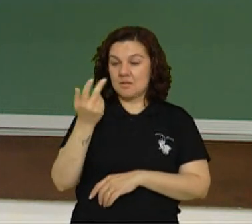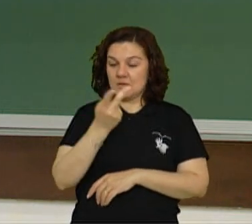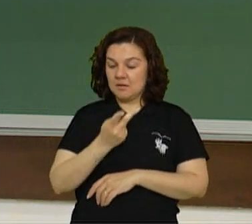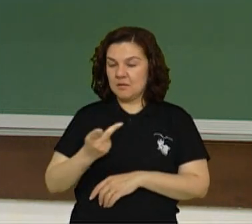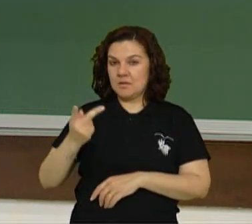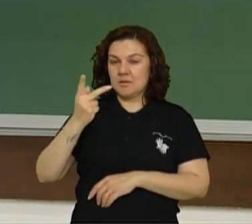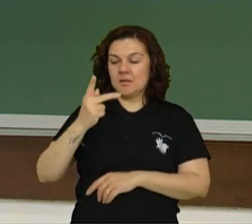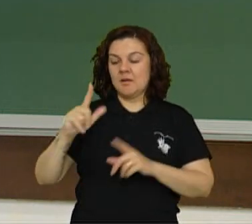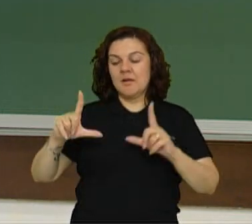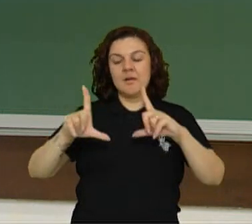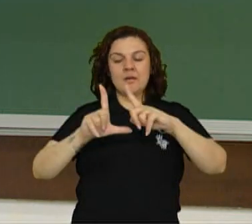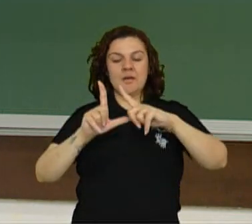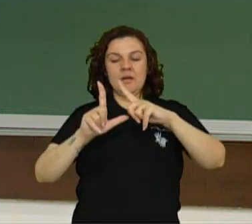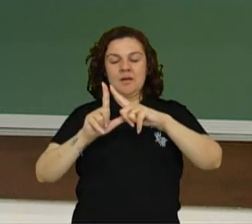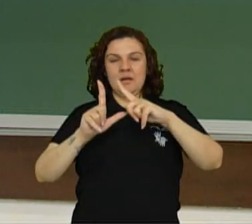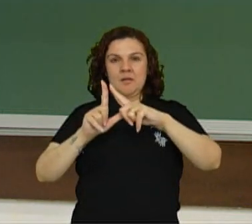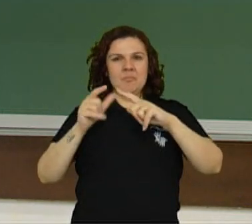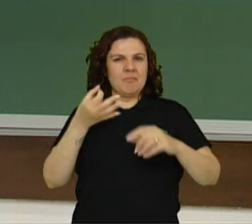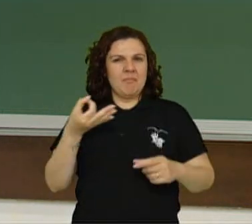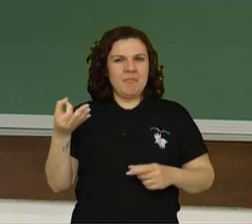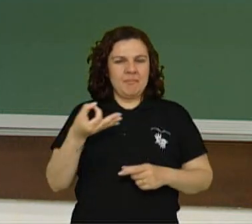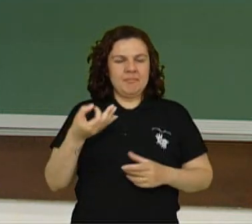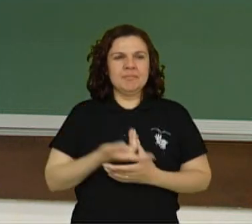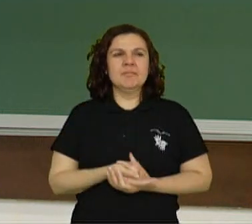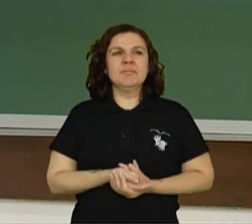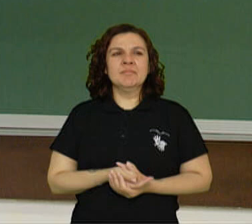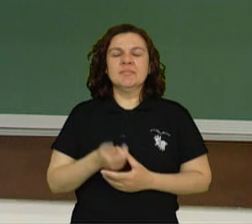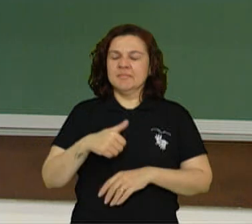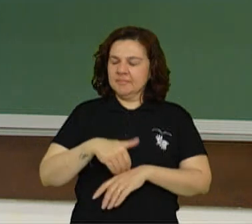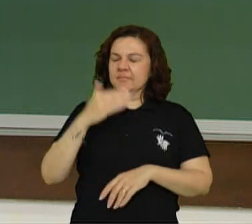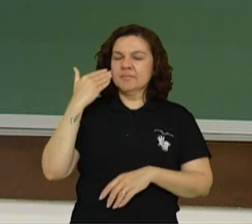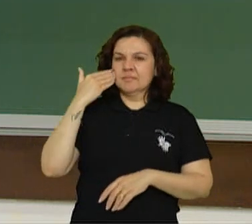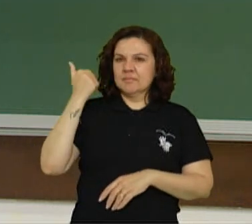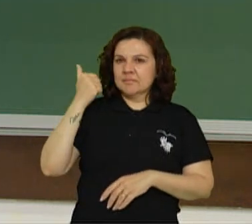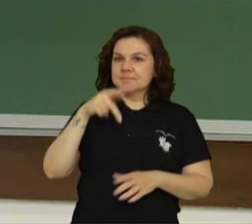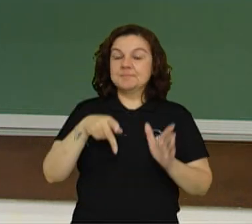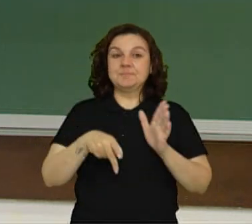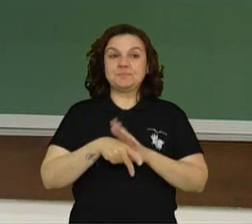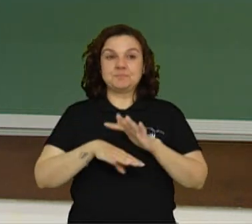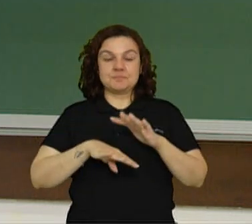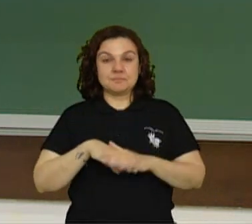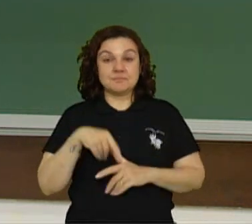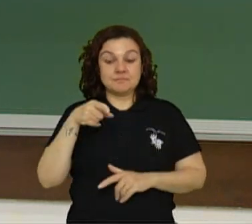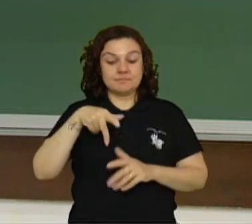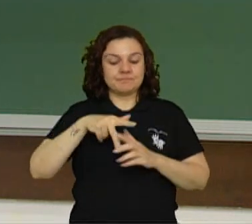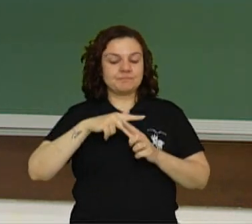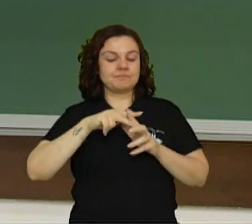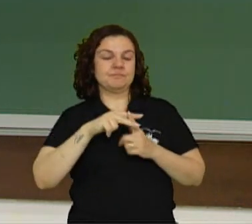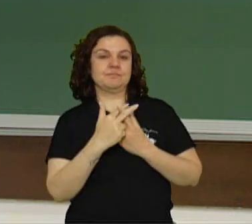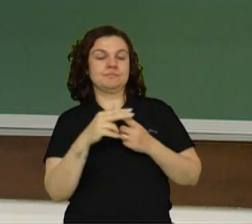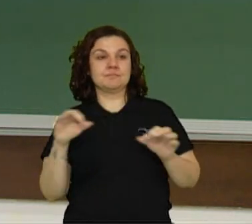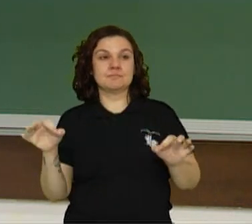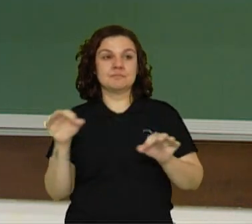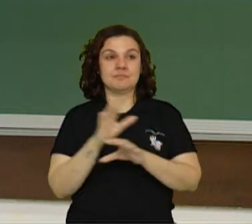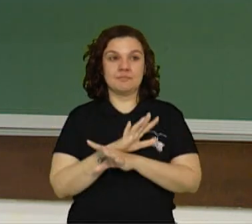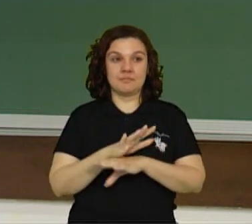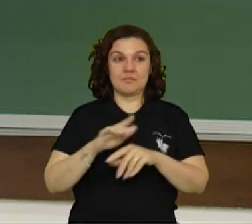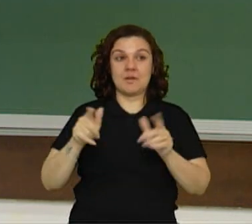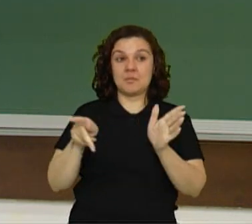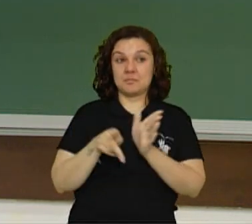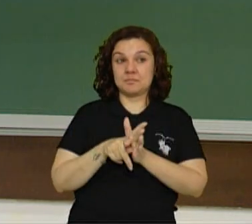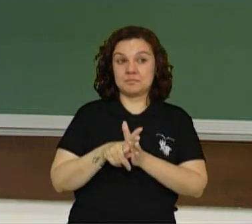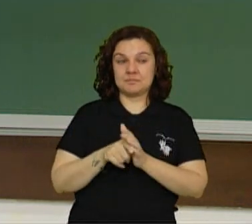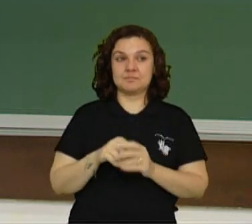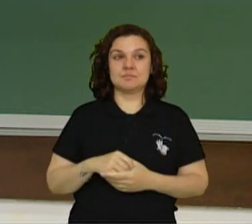desenho de um triângulo retângulo, muito queridinho da matemática e uma super ferramenta para resolver problemas de